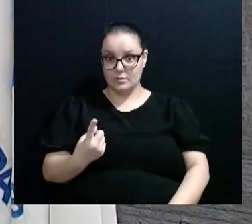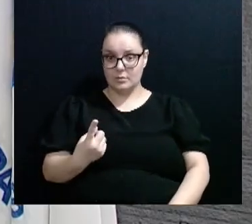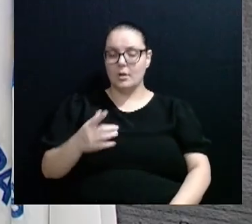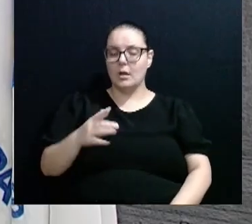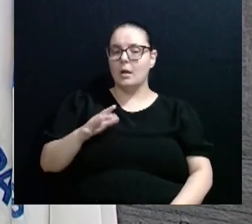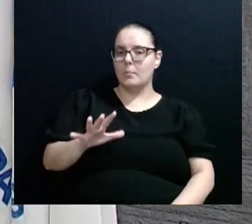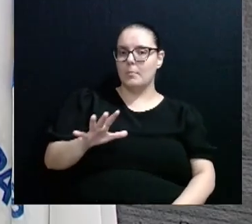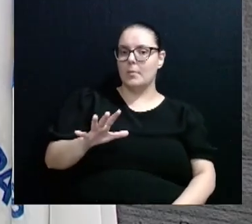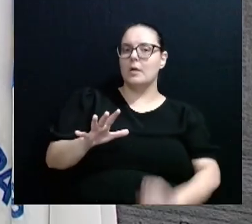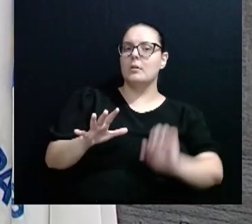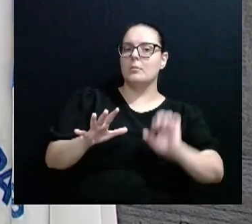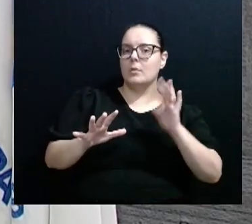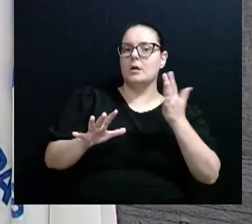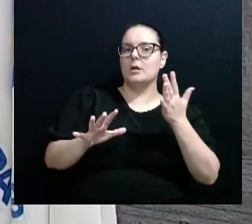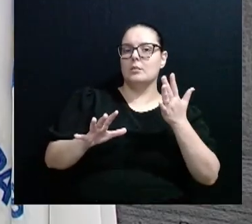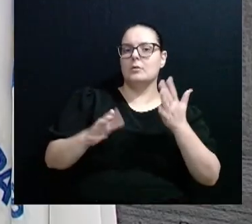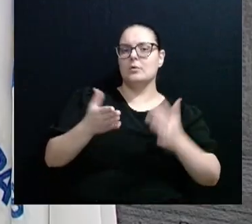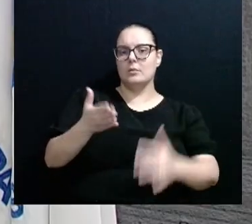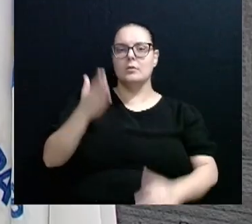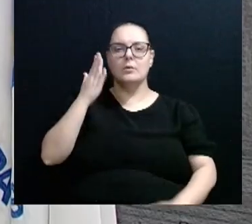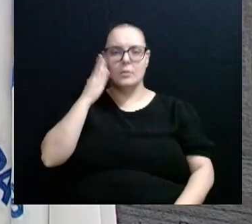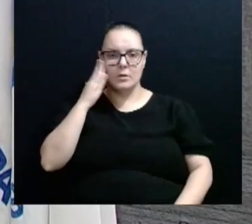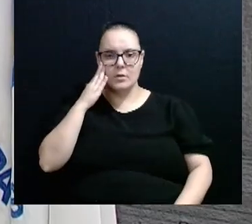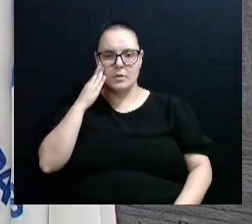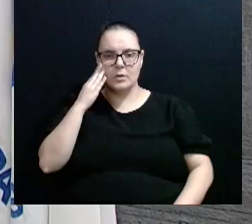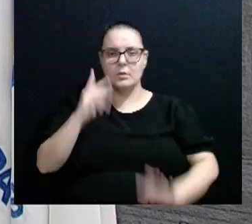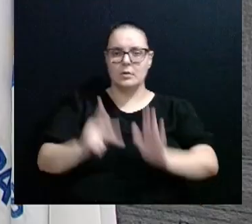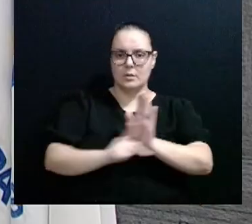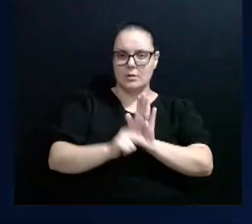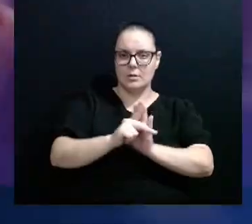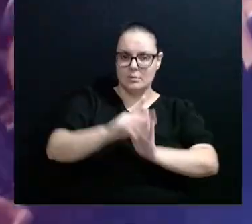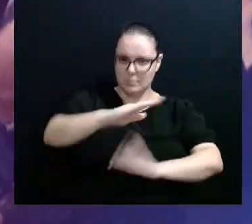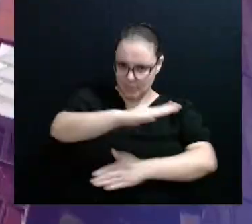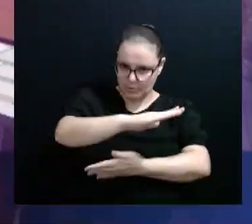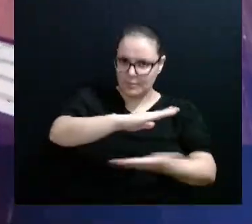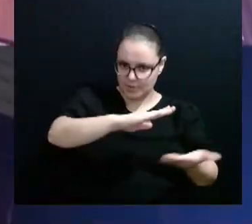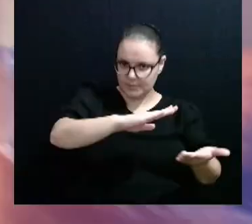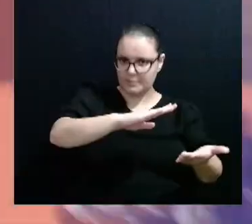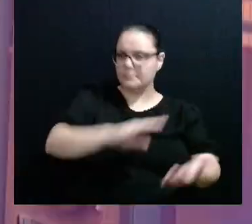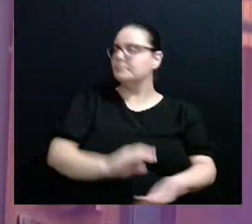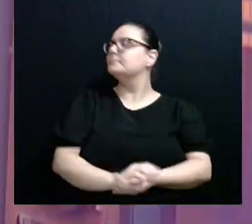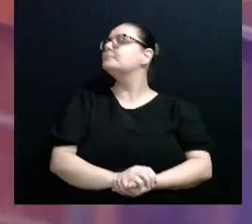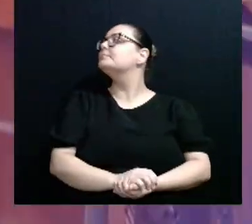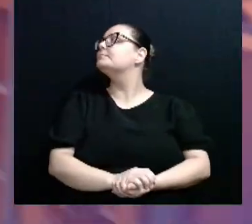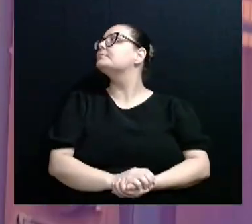acontecer, você sabia que esse projeto passou pela Câmara?